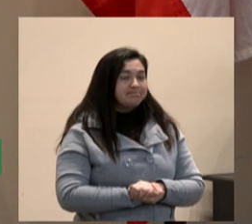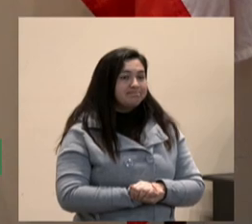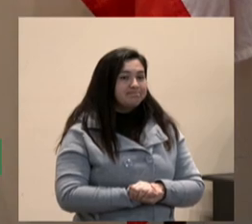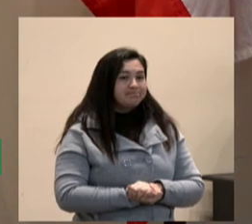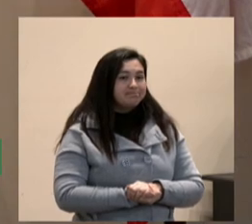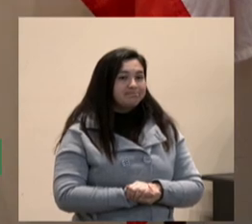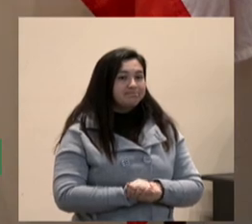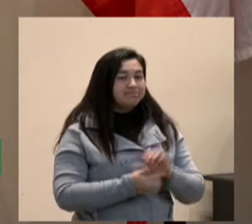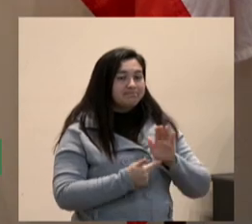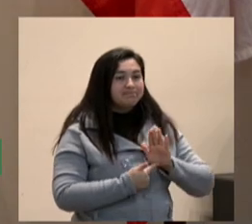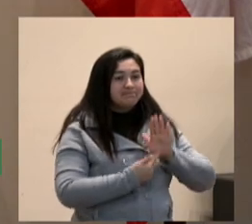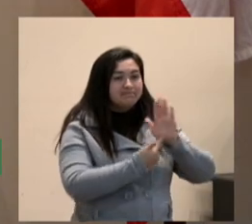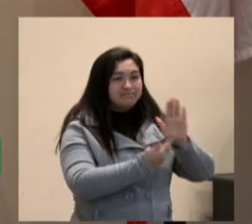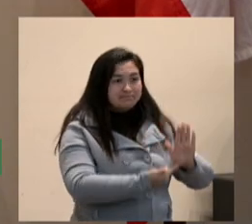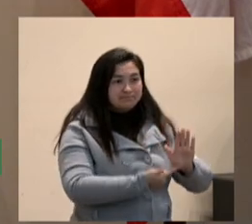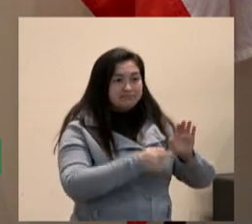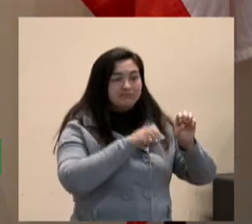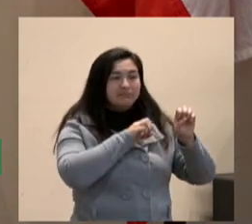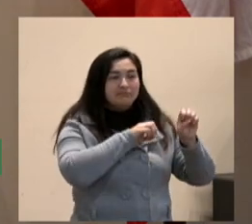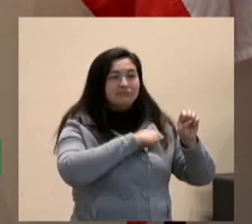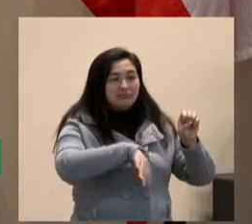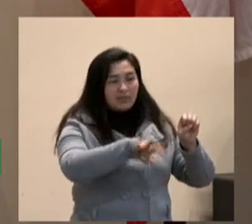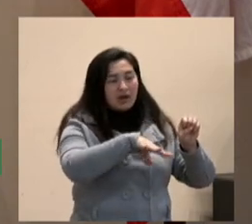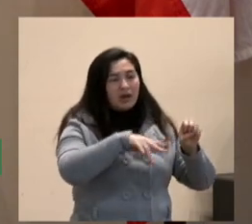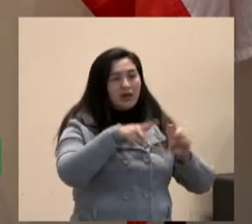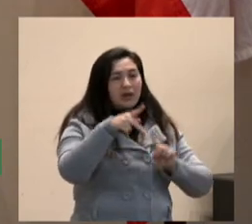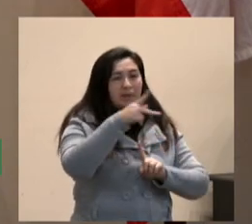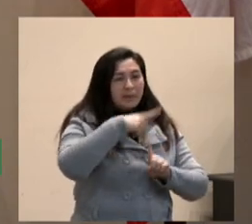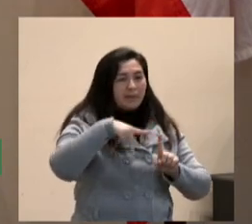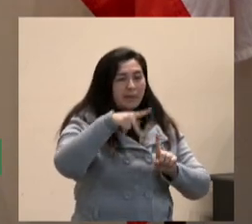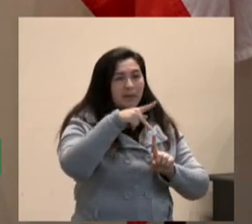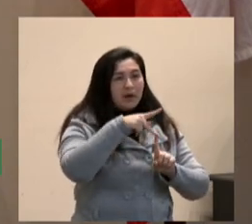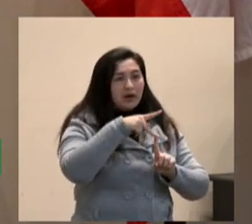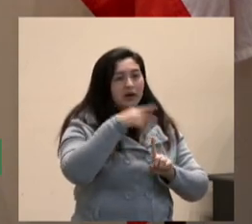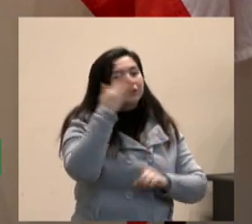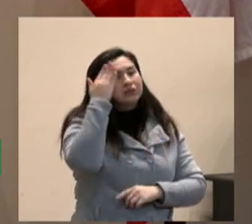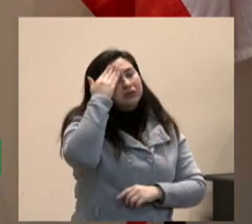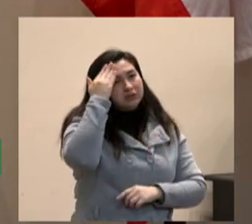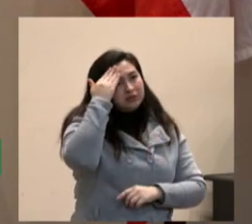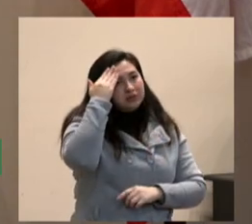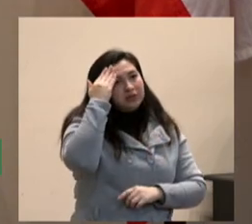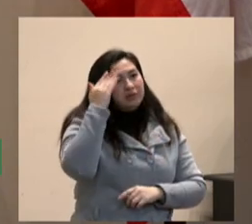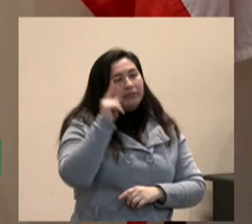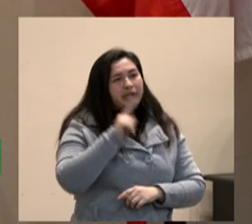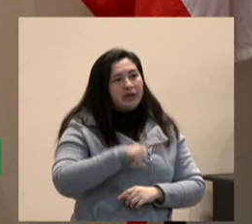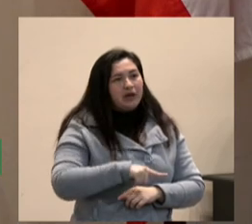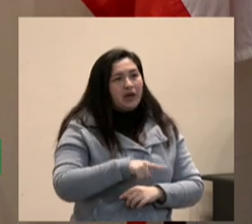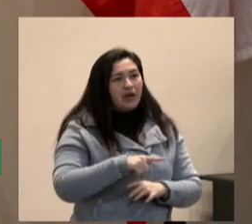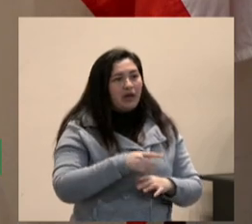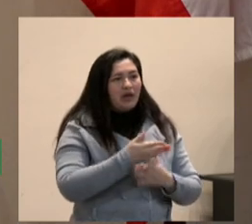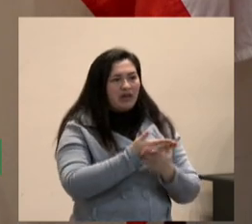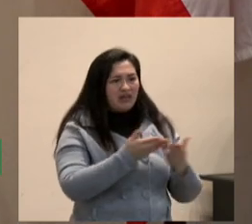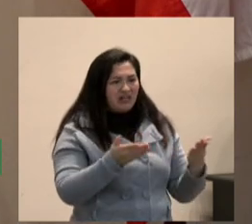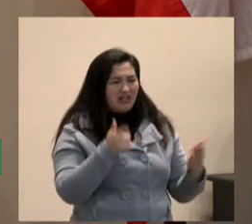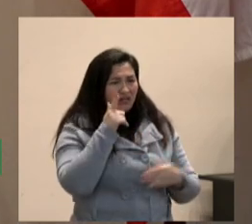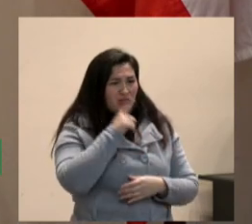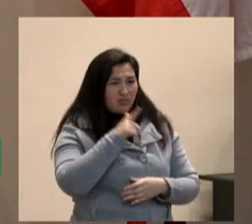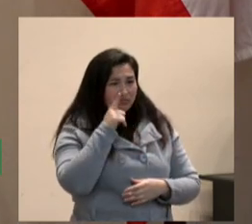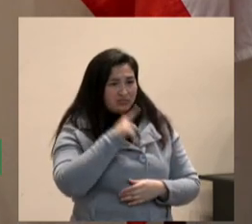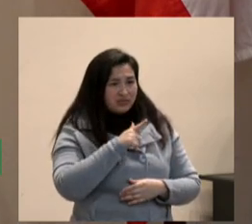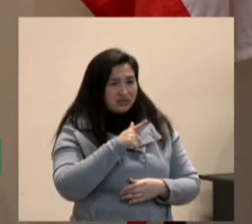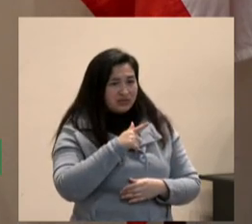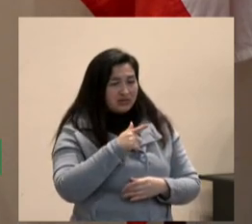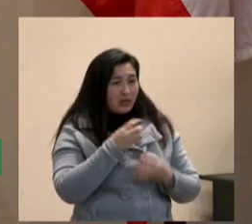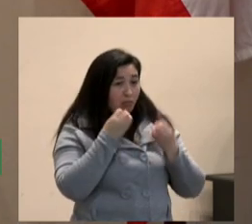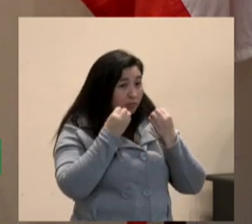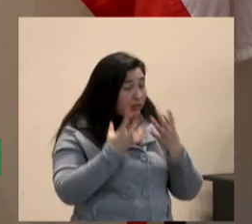nas discussões do novo Plano Nacional da Educação, mas que a gente sabe que não é suficiente?